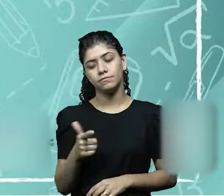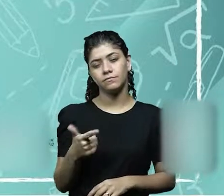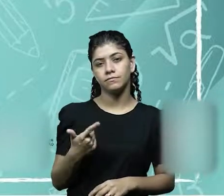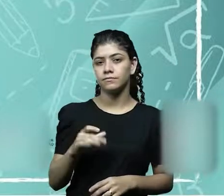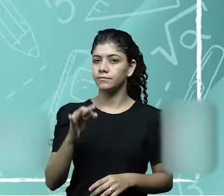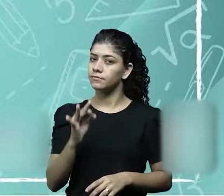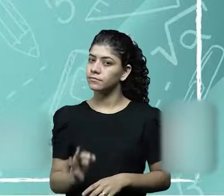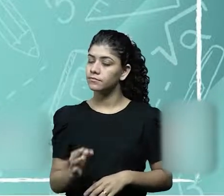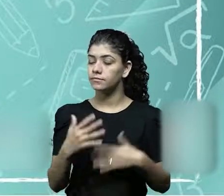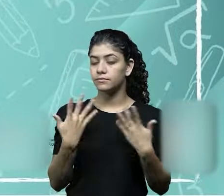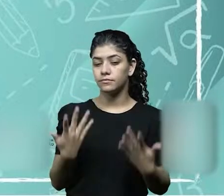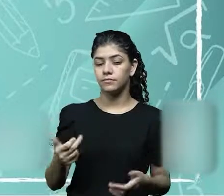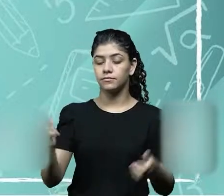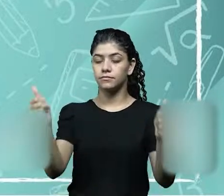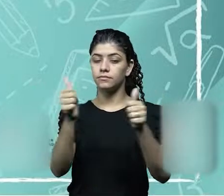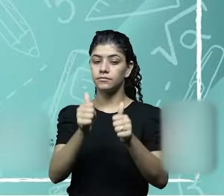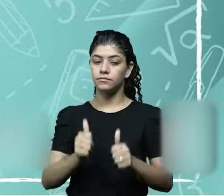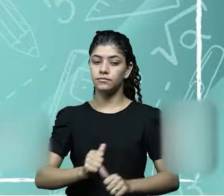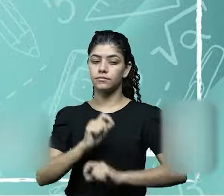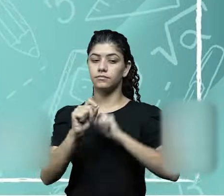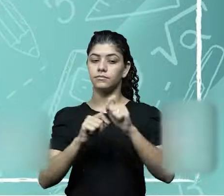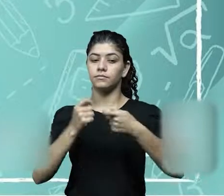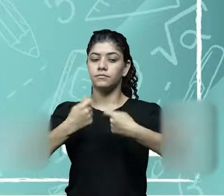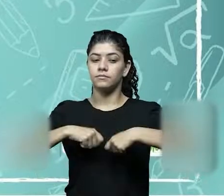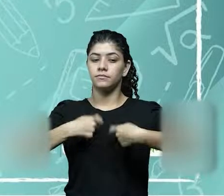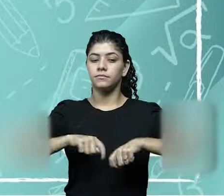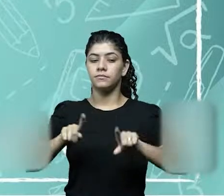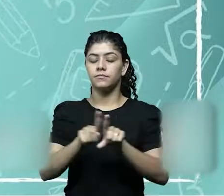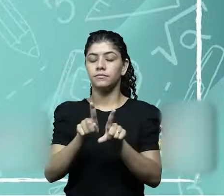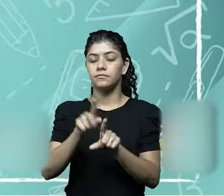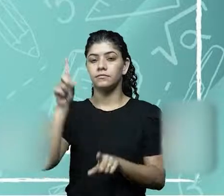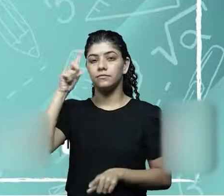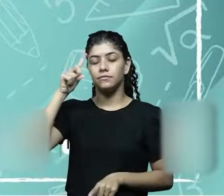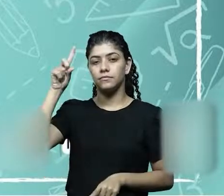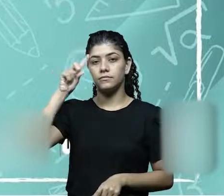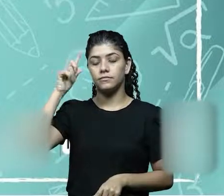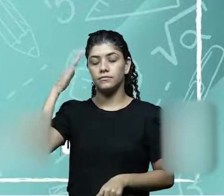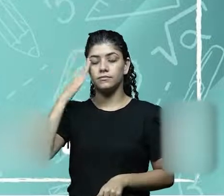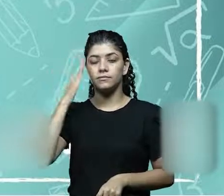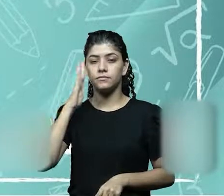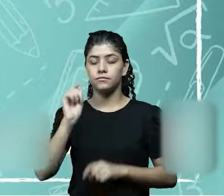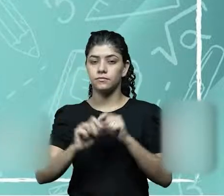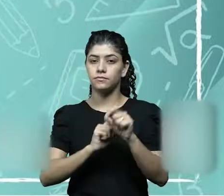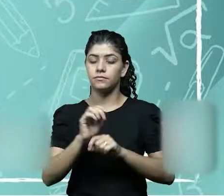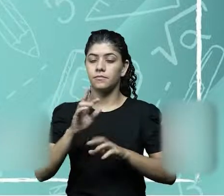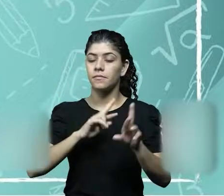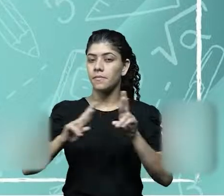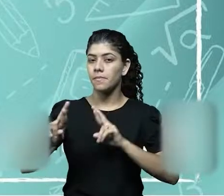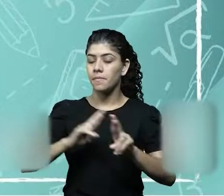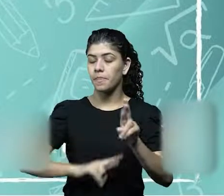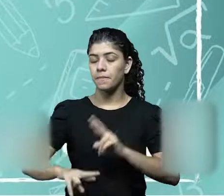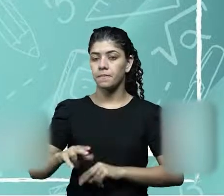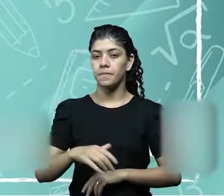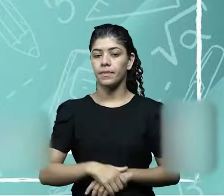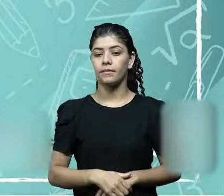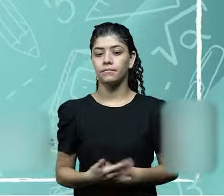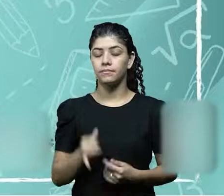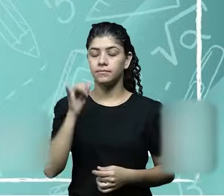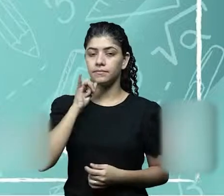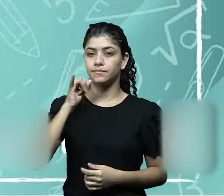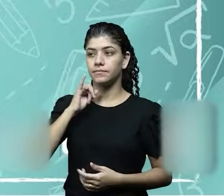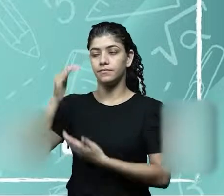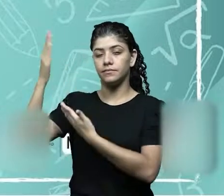Assim, para analisar os objetos de medição, precisamos entender a natureza dos erros associados às medidas.